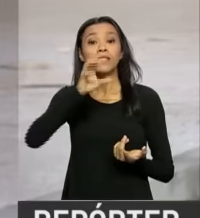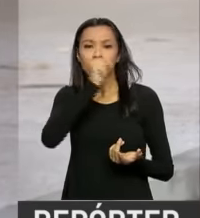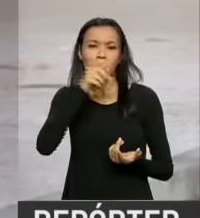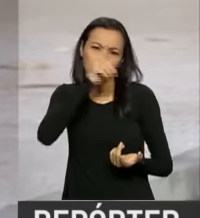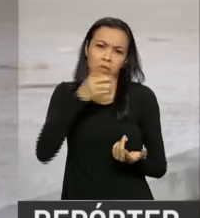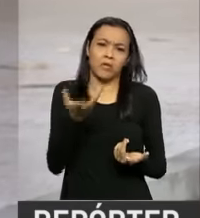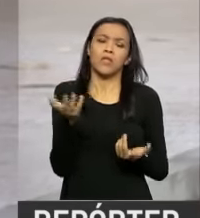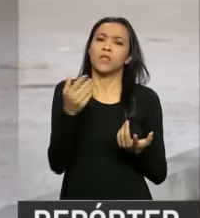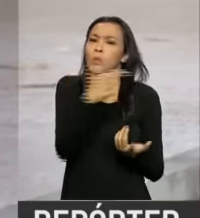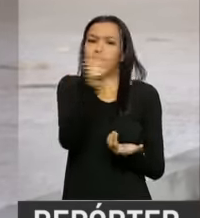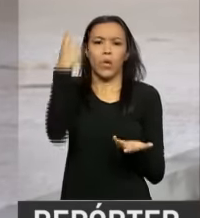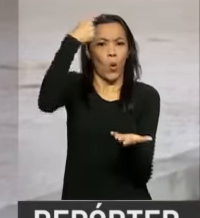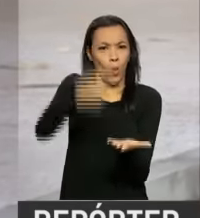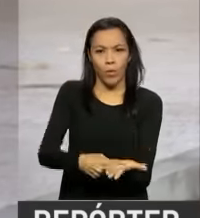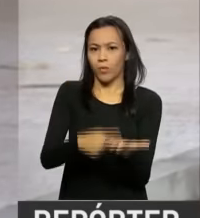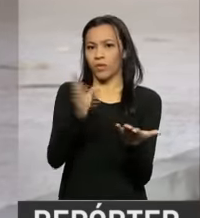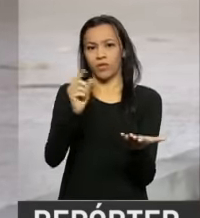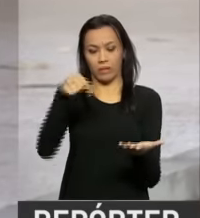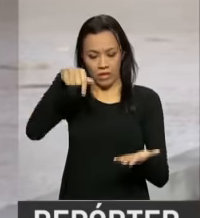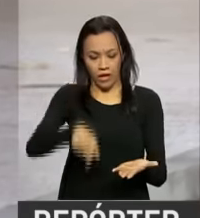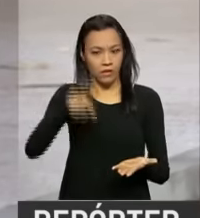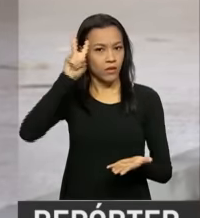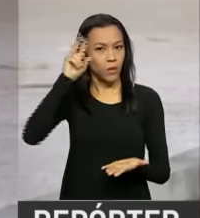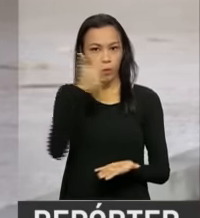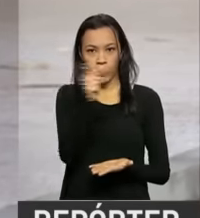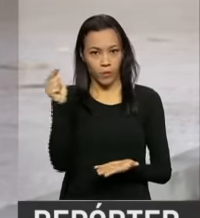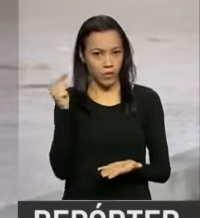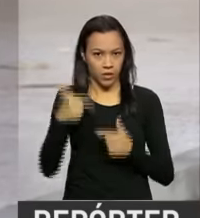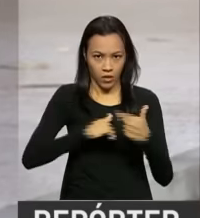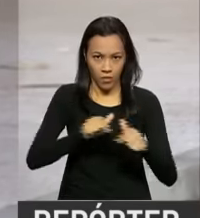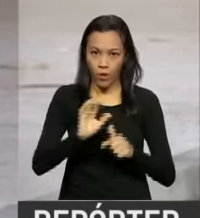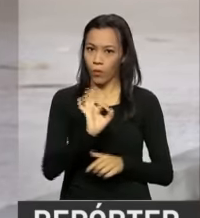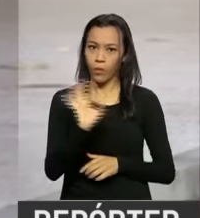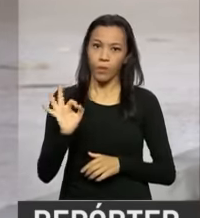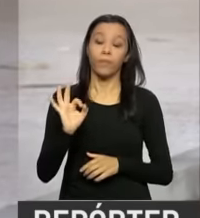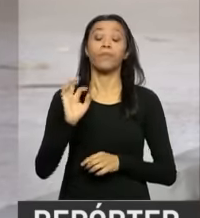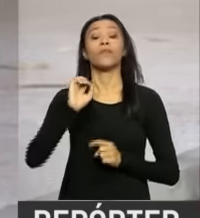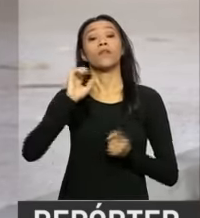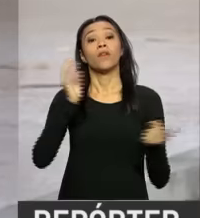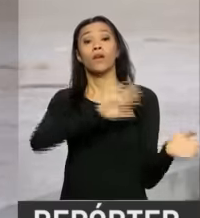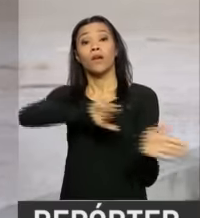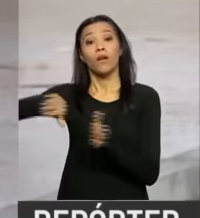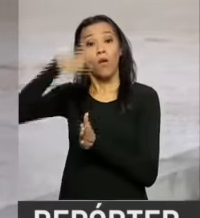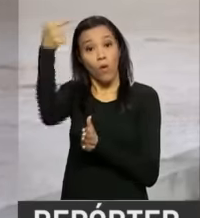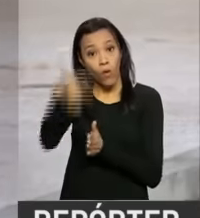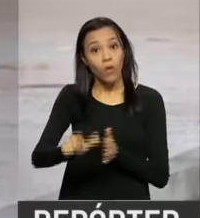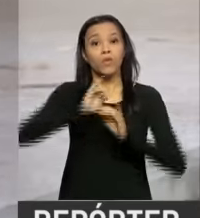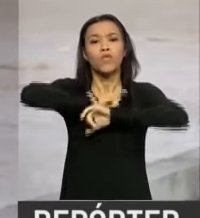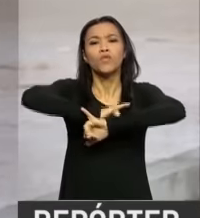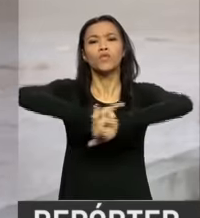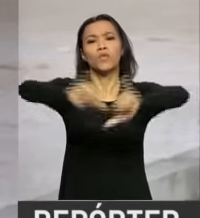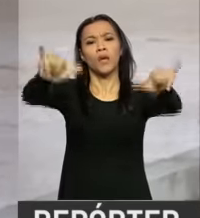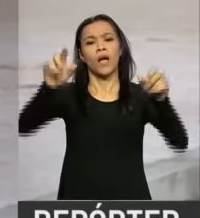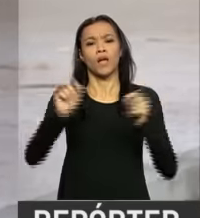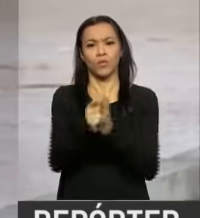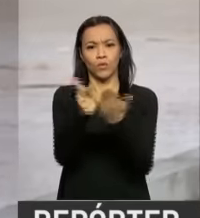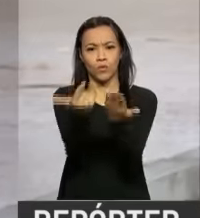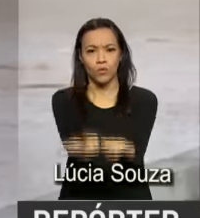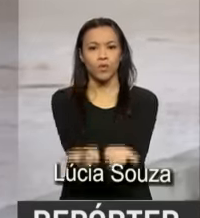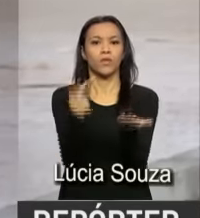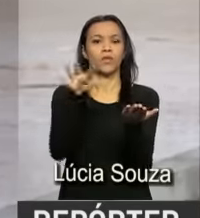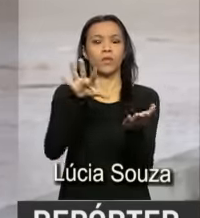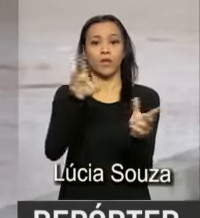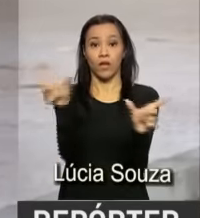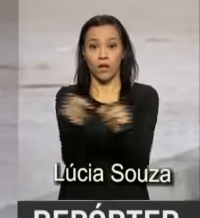tem compromissos previstos para essa segunda-feira. E olha, Jaime, hoje foi publicado no Diário Oficial da União um decreto